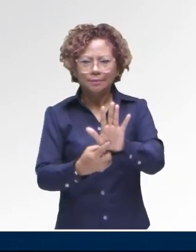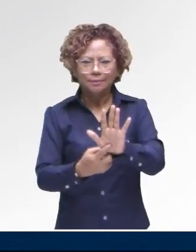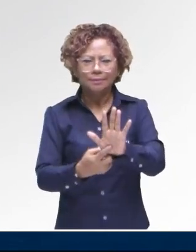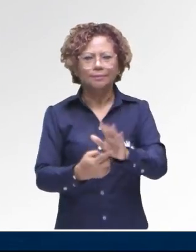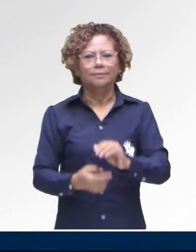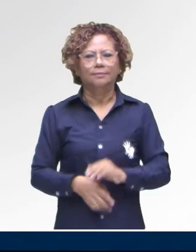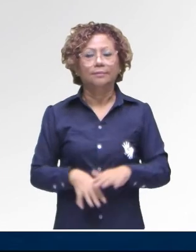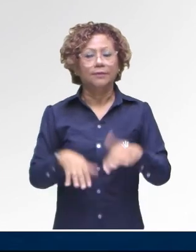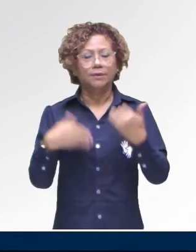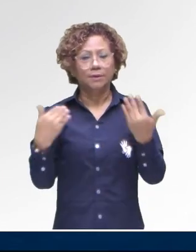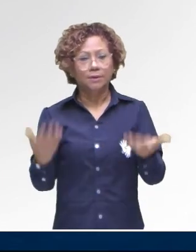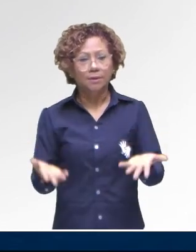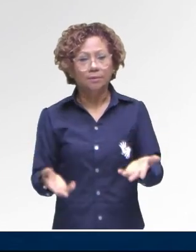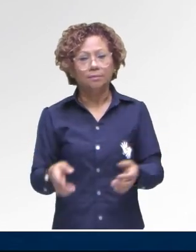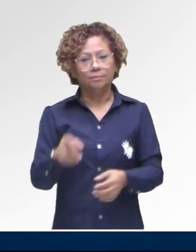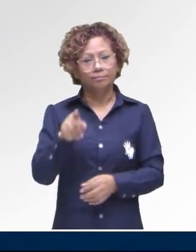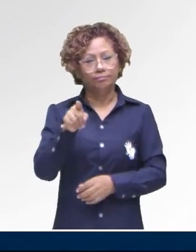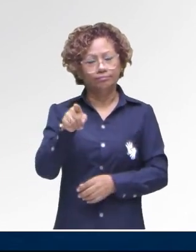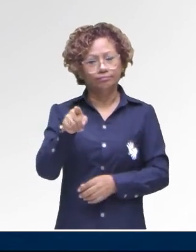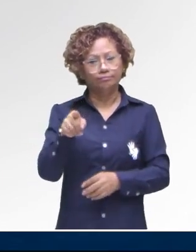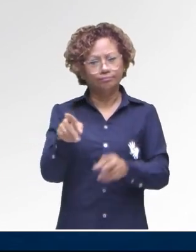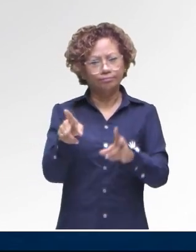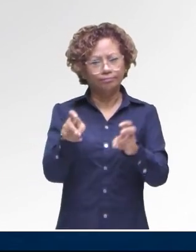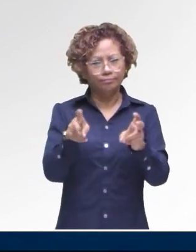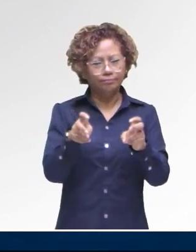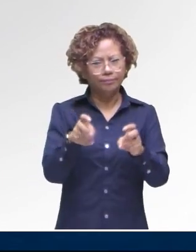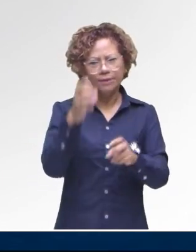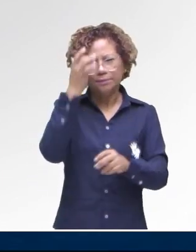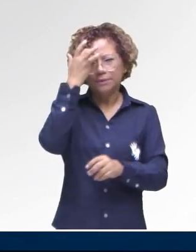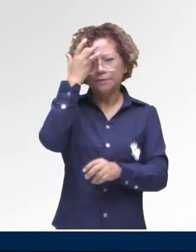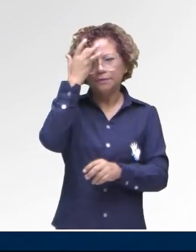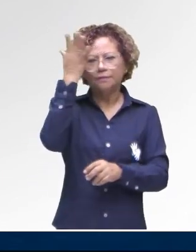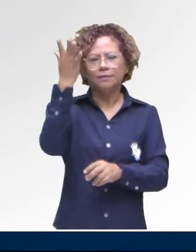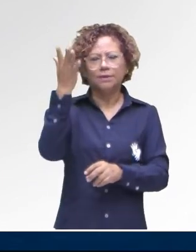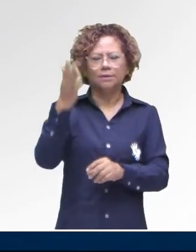Então, aqui vai ficar mais fácil, né?